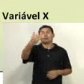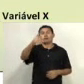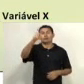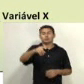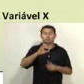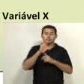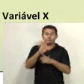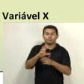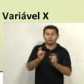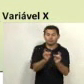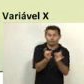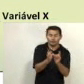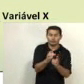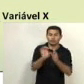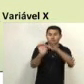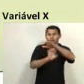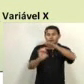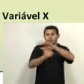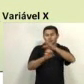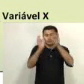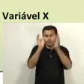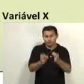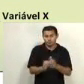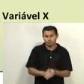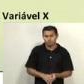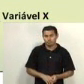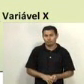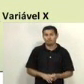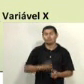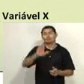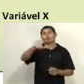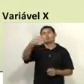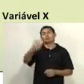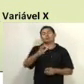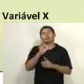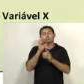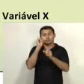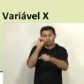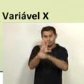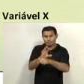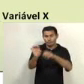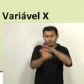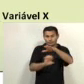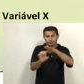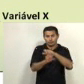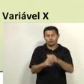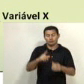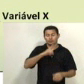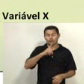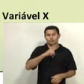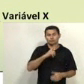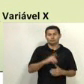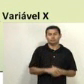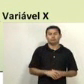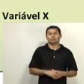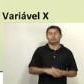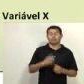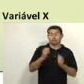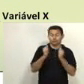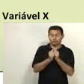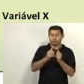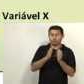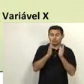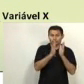as projeções de vendas dessa empresa? Tá? Quais são as projeções de vendas dessa empresa? Então eu tenho aqui, do meu